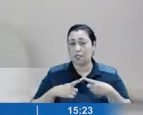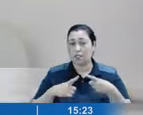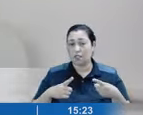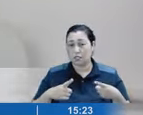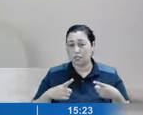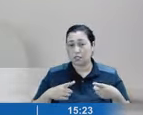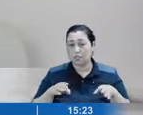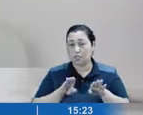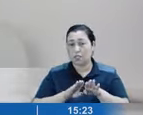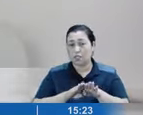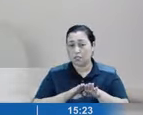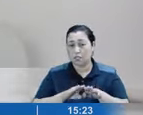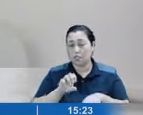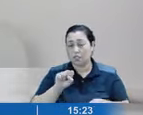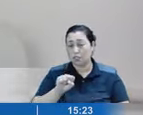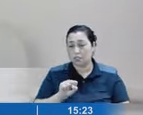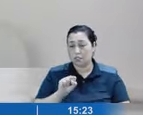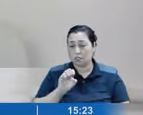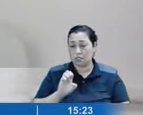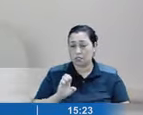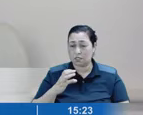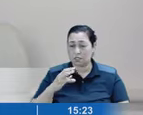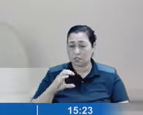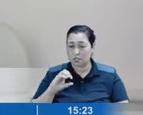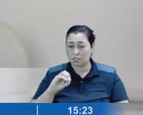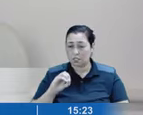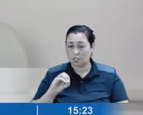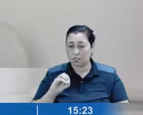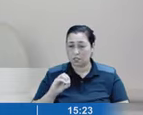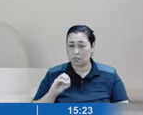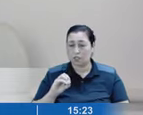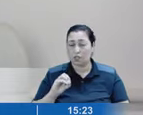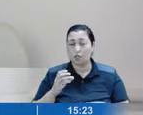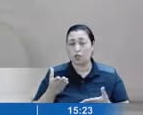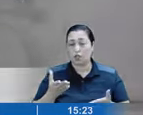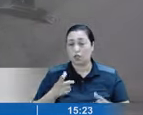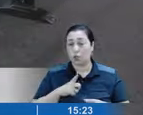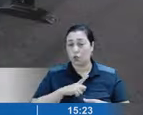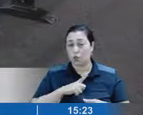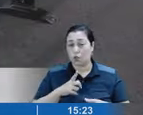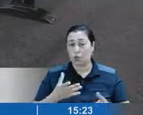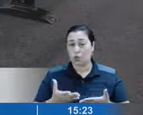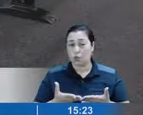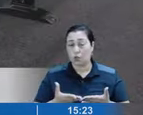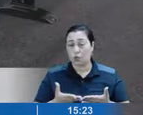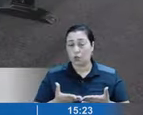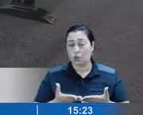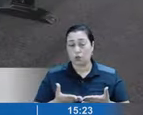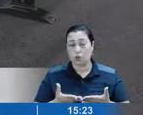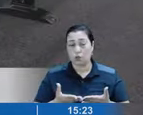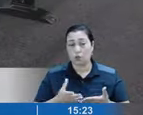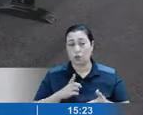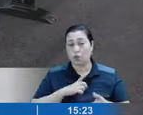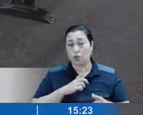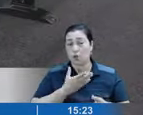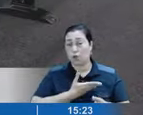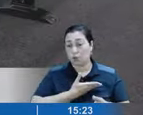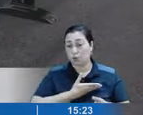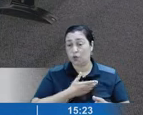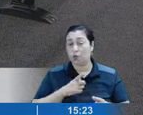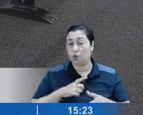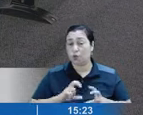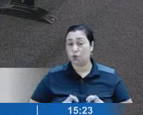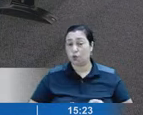do apêndice, e o de seco também. Tá. No teu amigo, da minha turma, aliás, minha dupla de residência, que teve um câncer